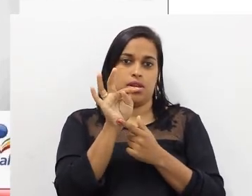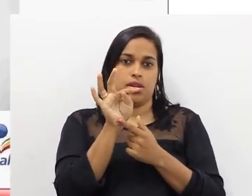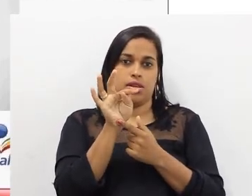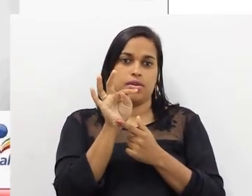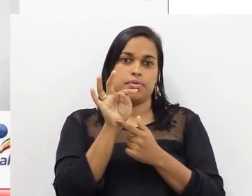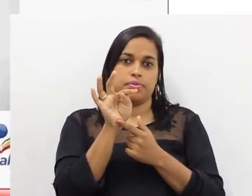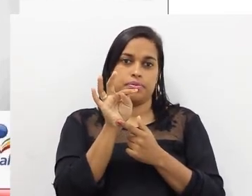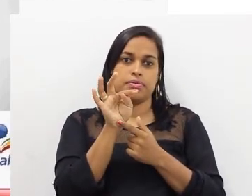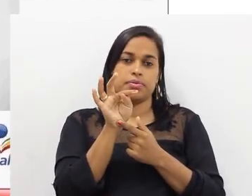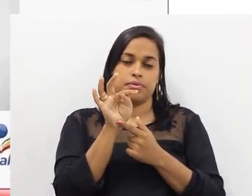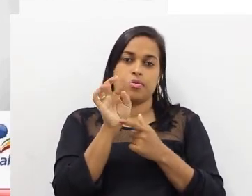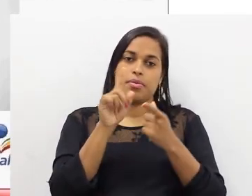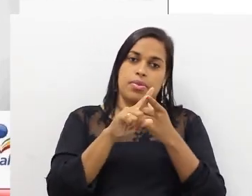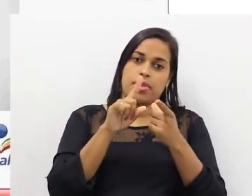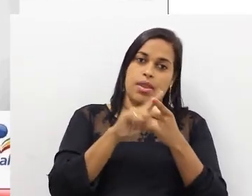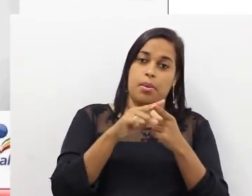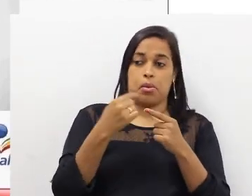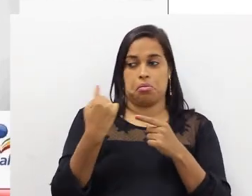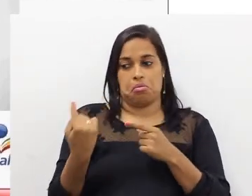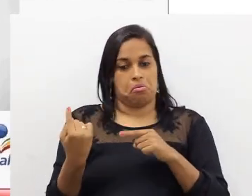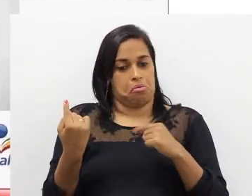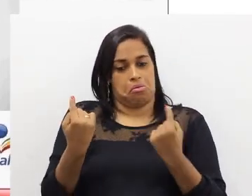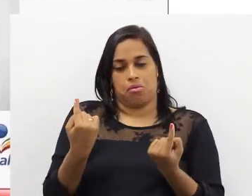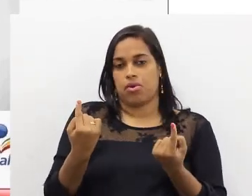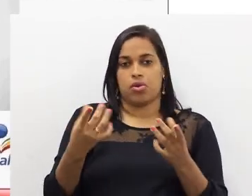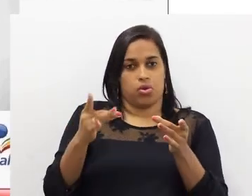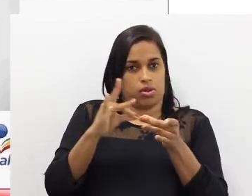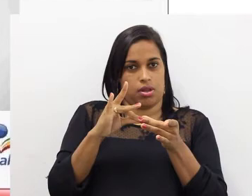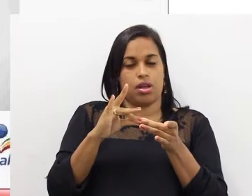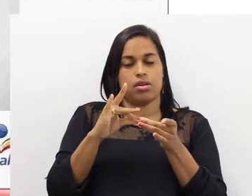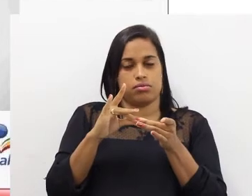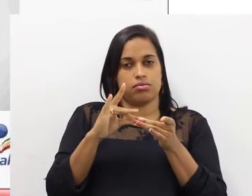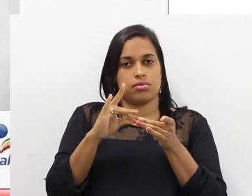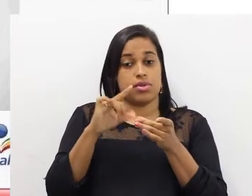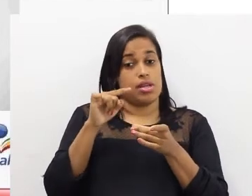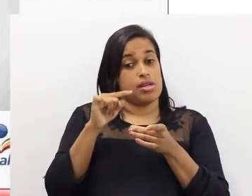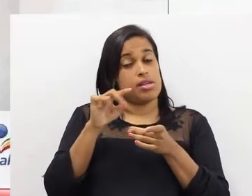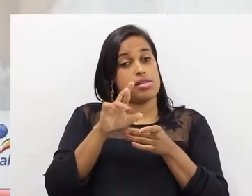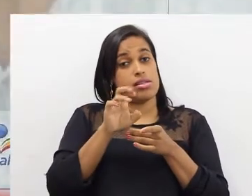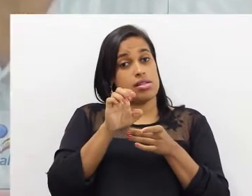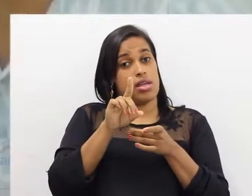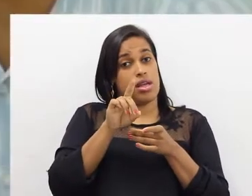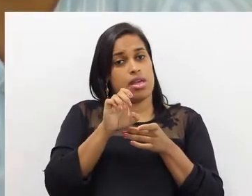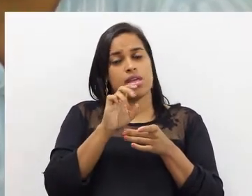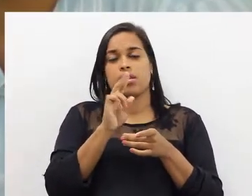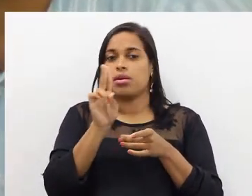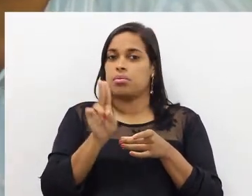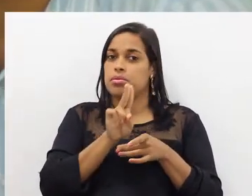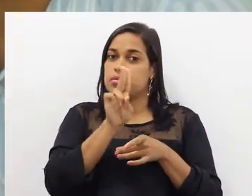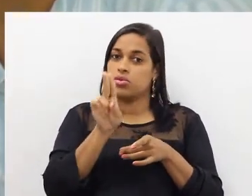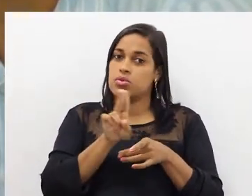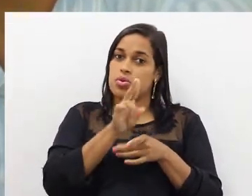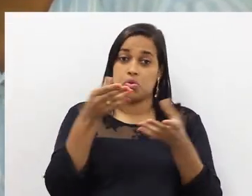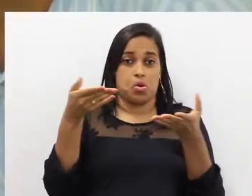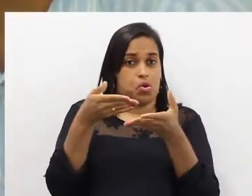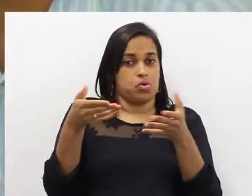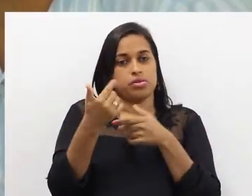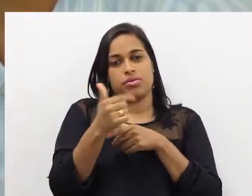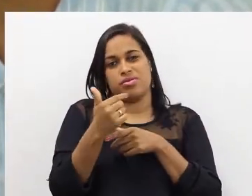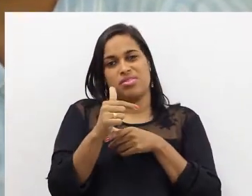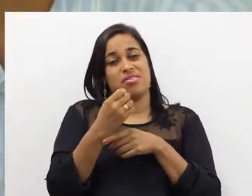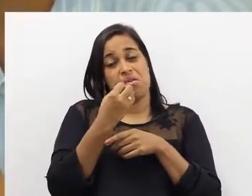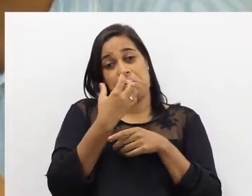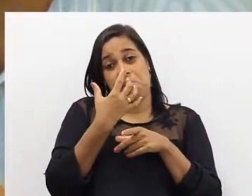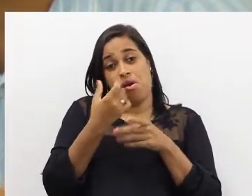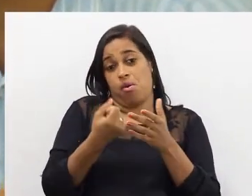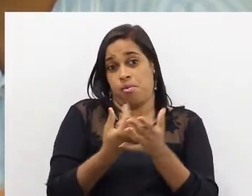T, o cabo entra de um lado e entra do outro. Essa rede é muito interessante, não está mais em uso hoje comercialmente, não vale a pena montar,